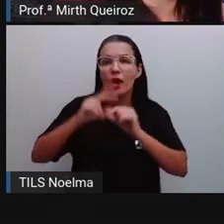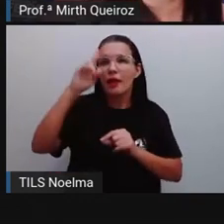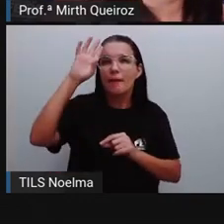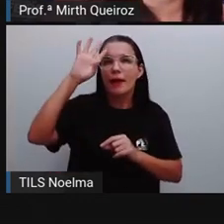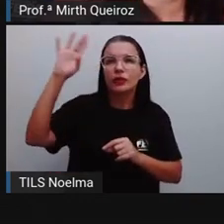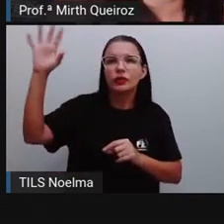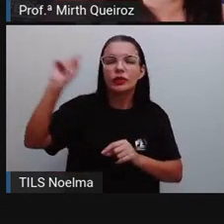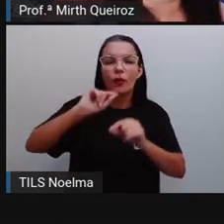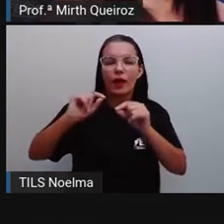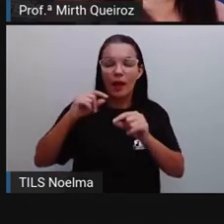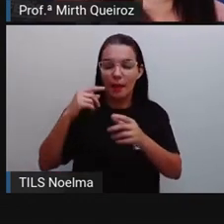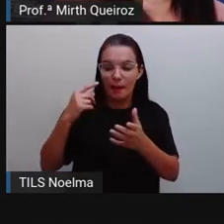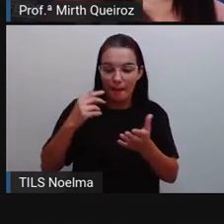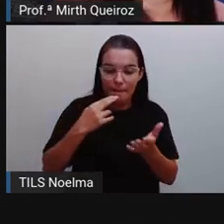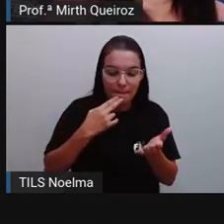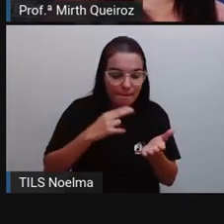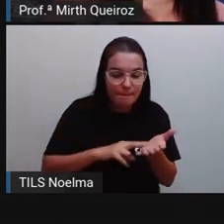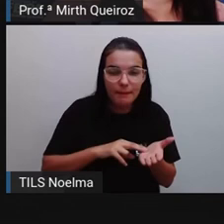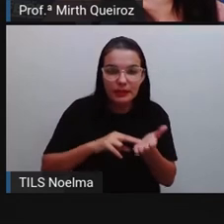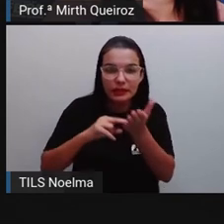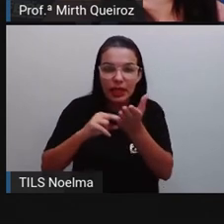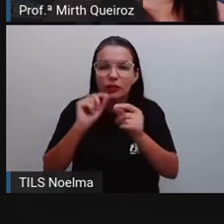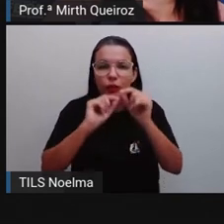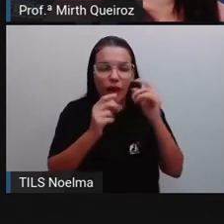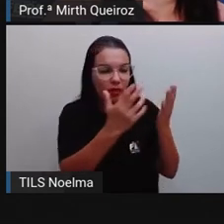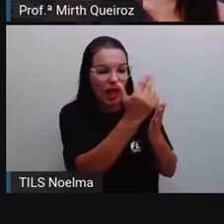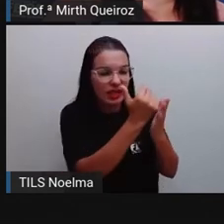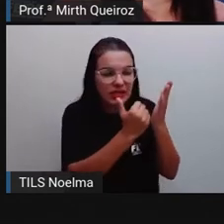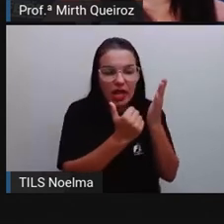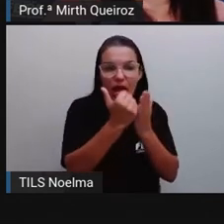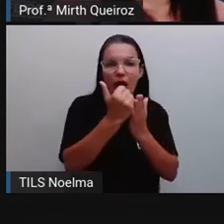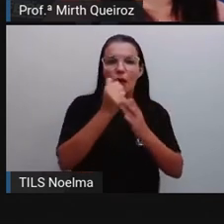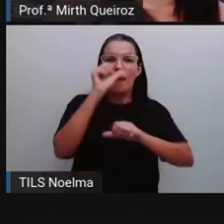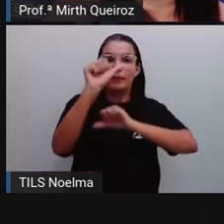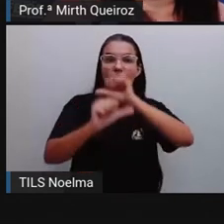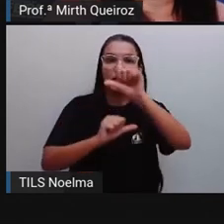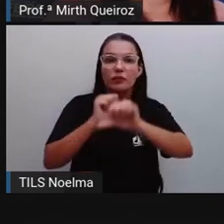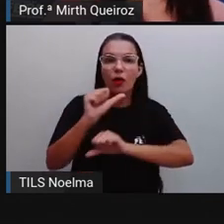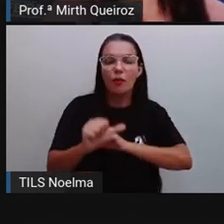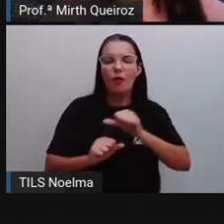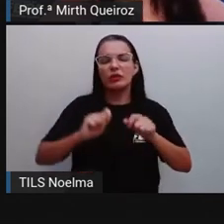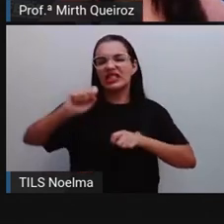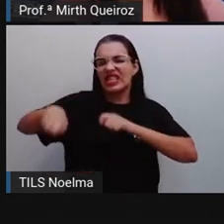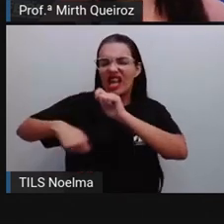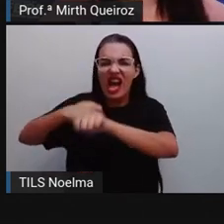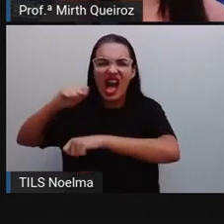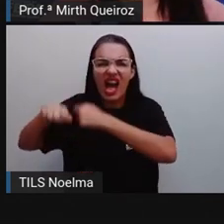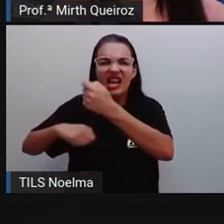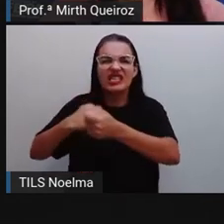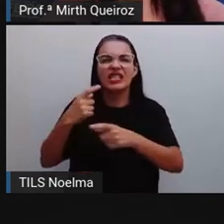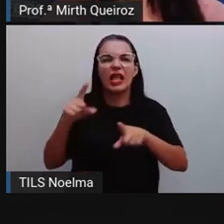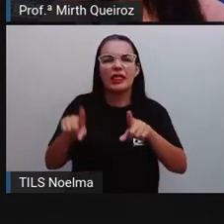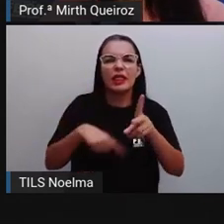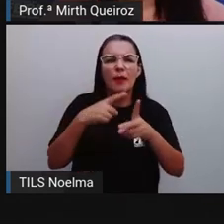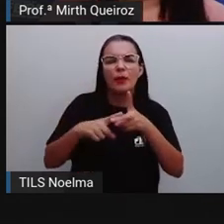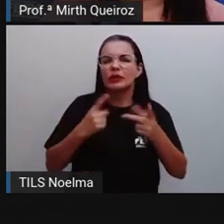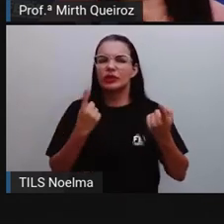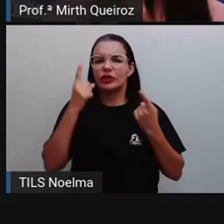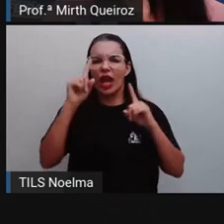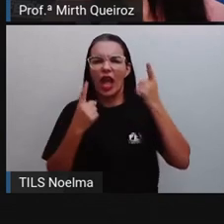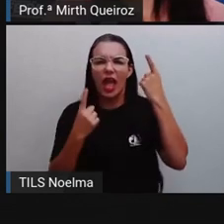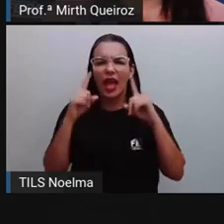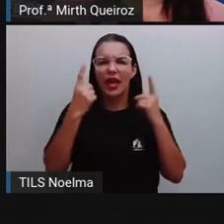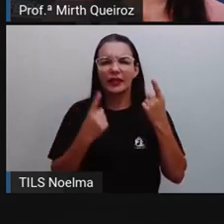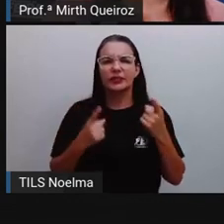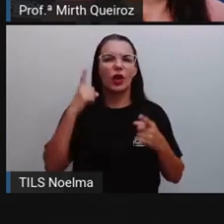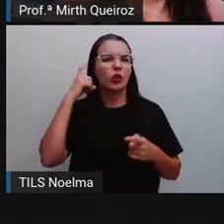das mensagens que aconteciam nas cavernas através das pinturas rupestres para chegar a sinais, né? Gestos, grunhidos, que